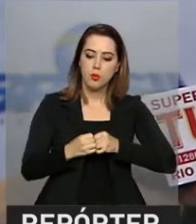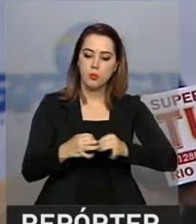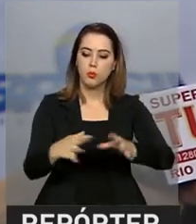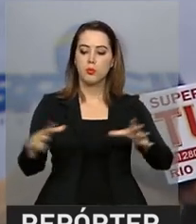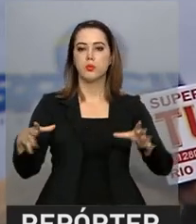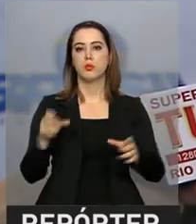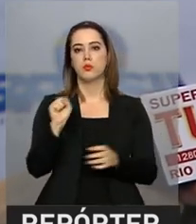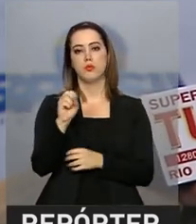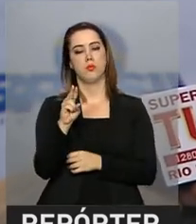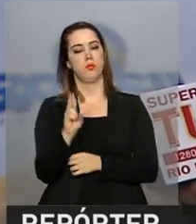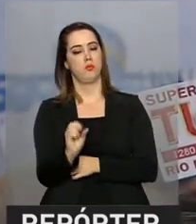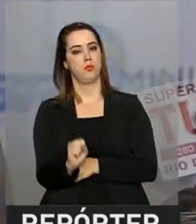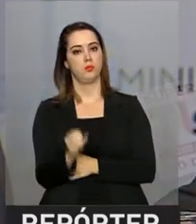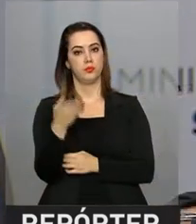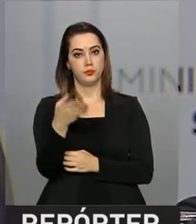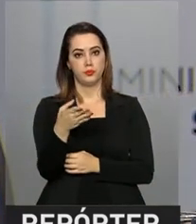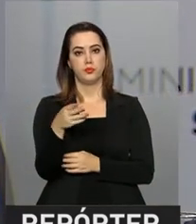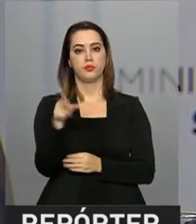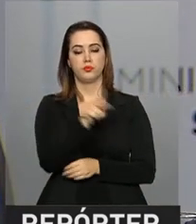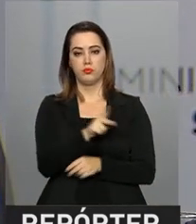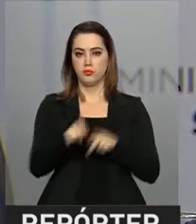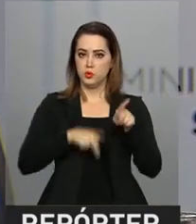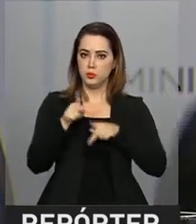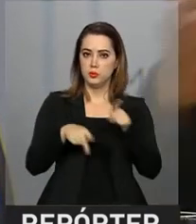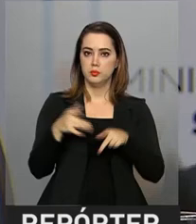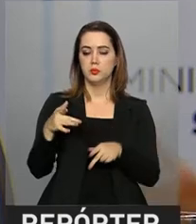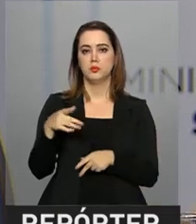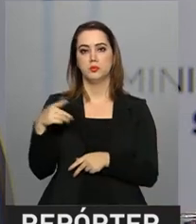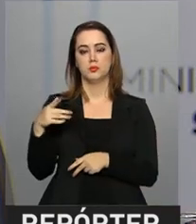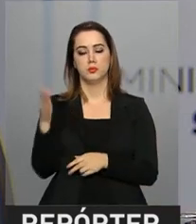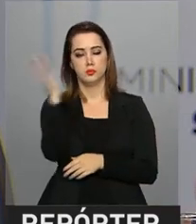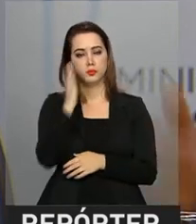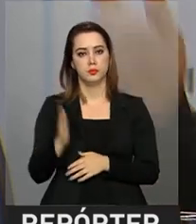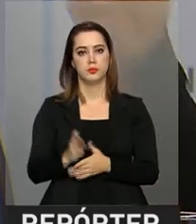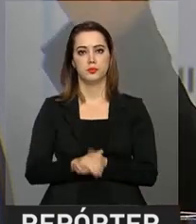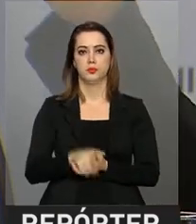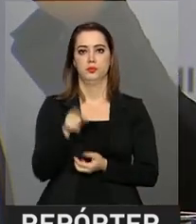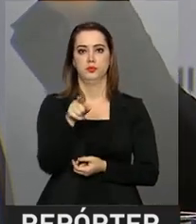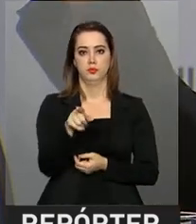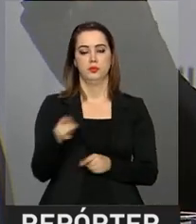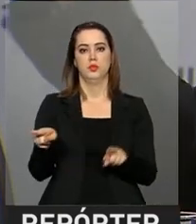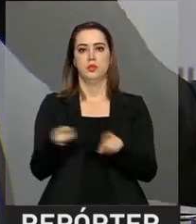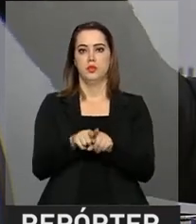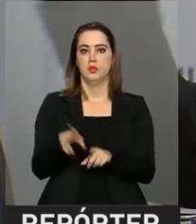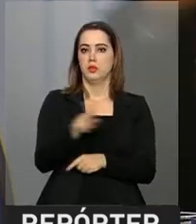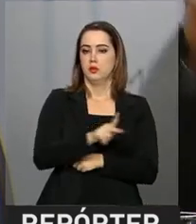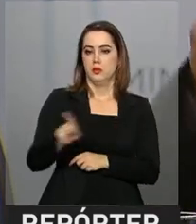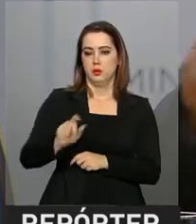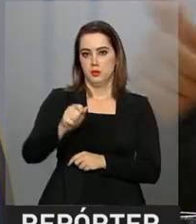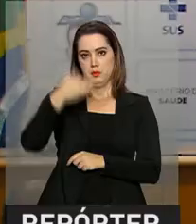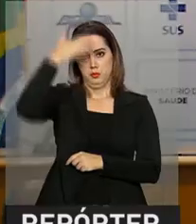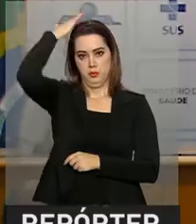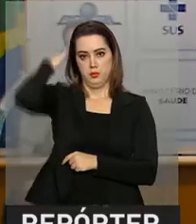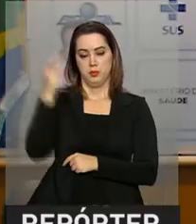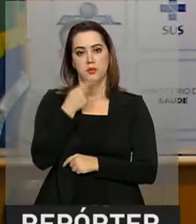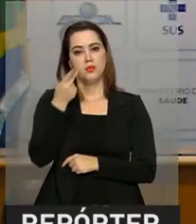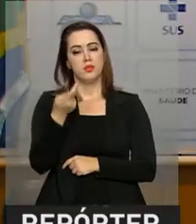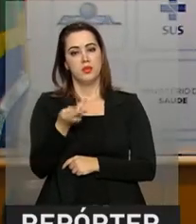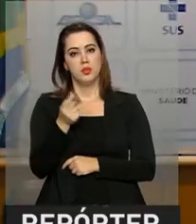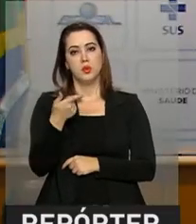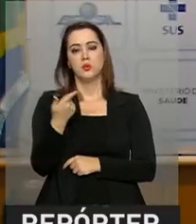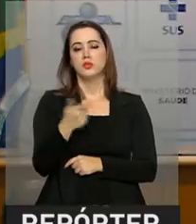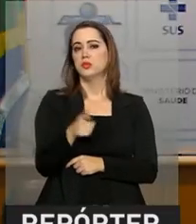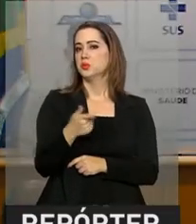serviço do SUS para a população brasileira. Ricardo Barros disse ainda que, de acordo com o presidente em exercício, Michel Temer, não